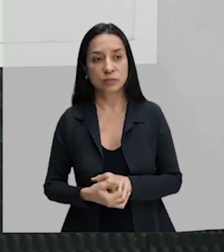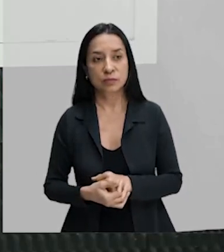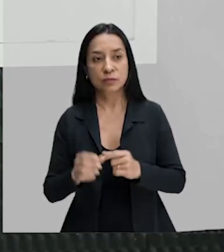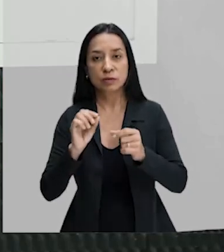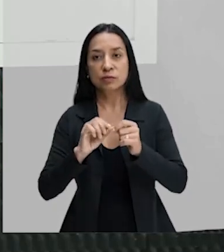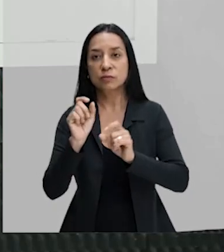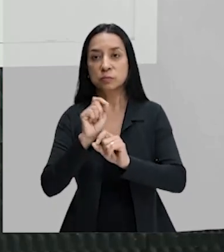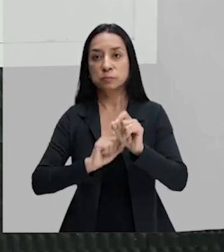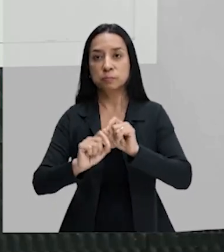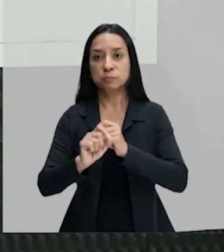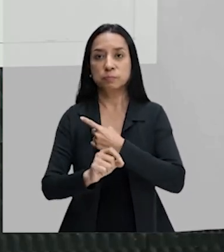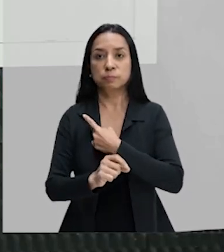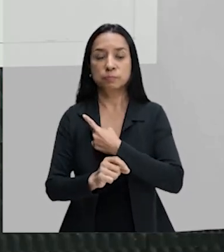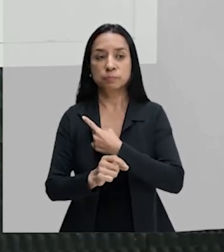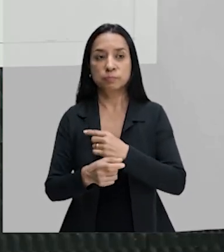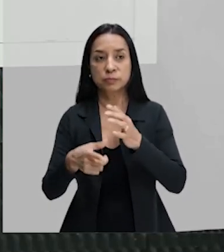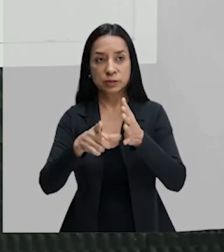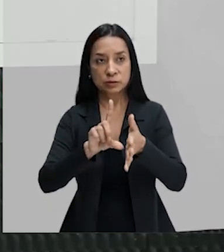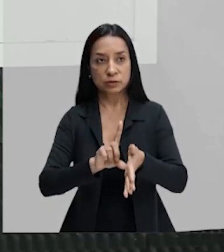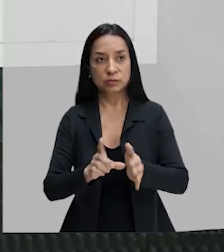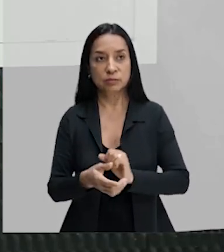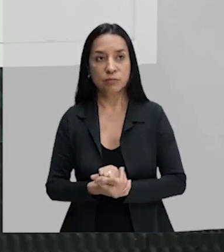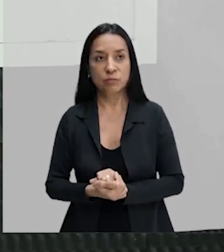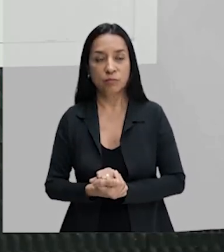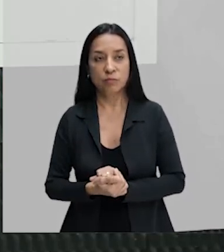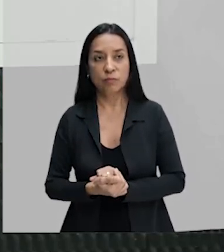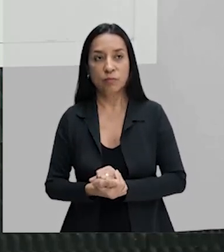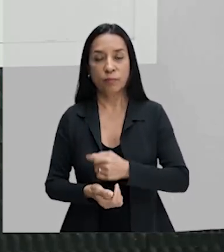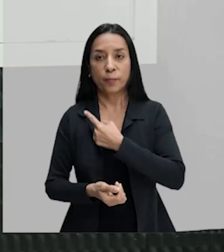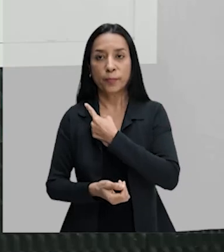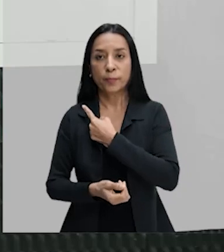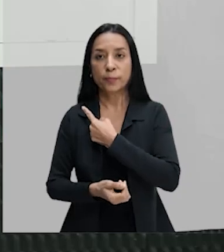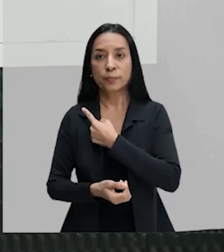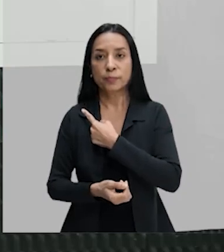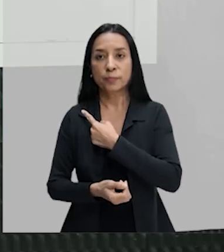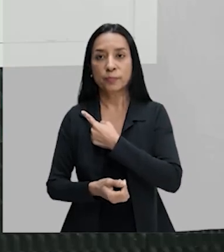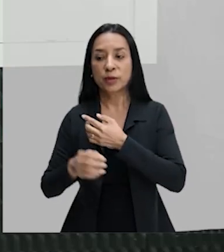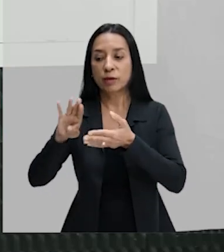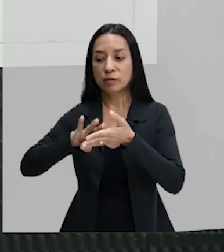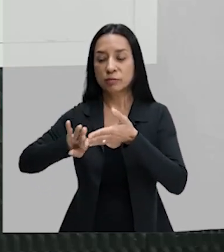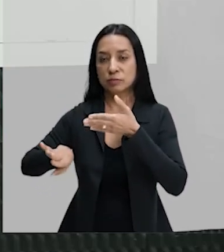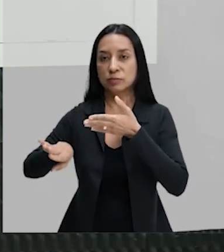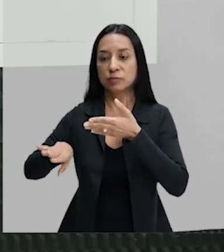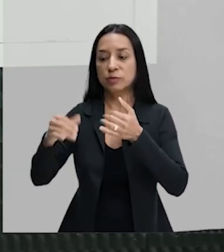aqui ainda agora, ó. Peguei esse elemento aqui, ó, elimino a linha dele,